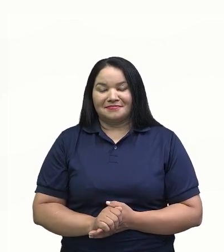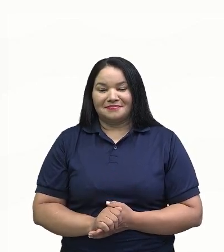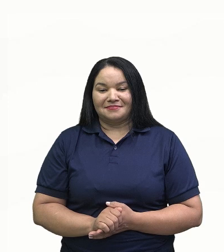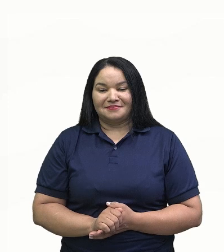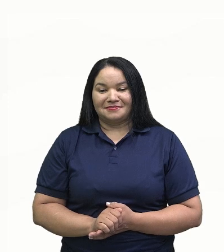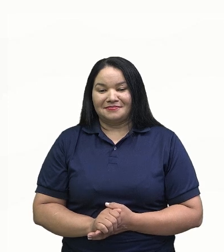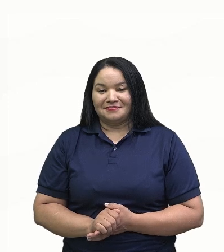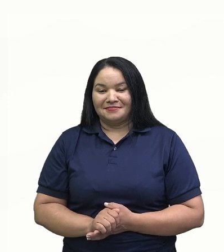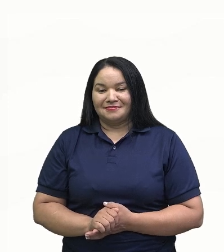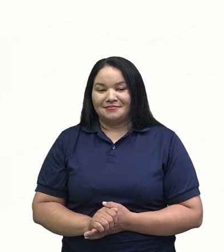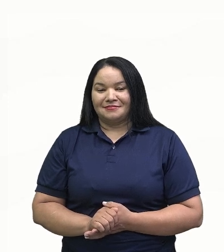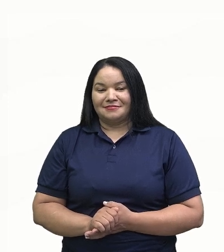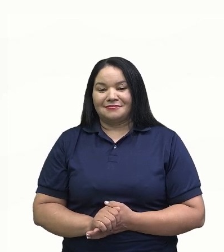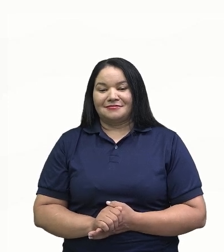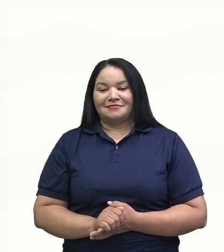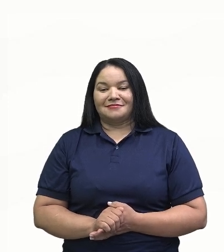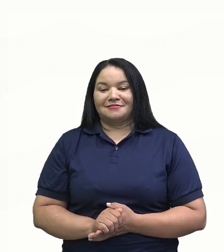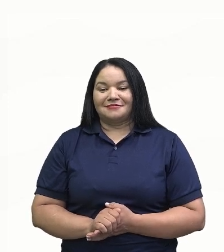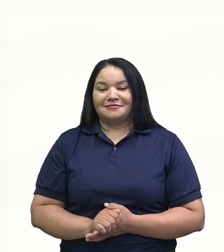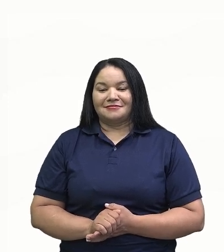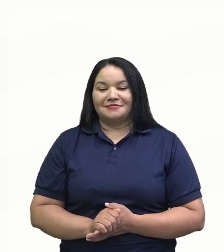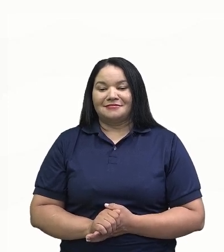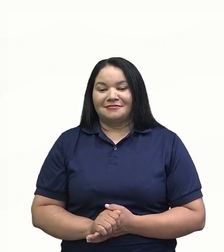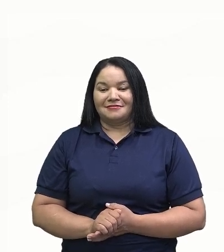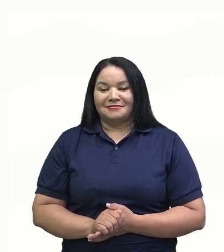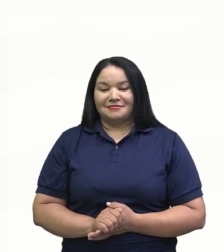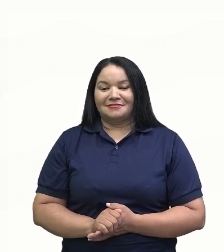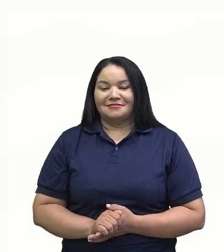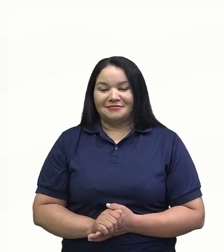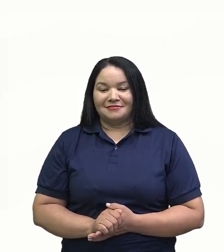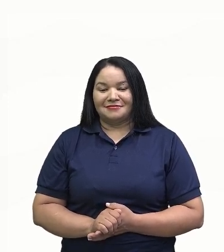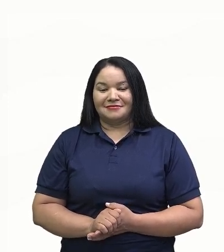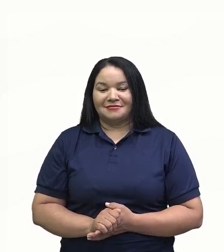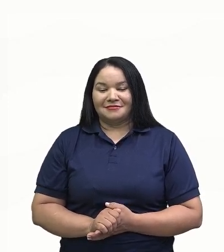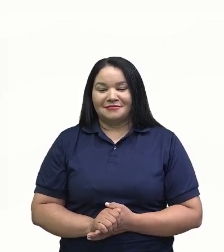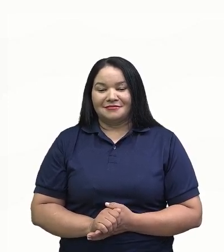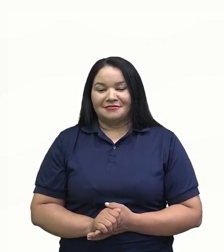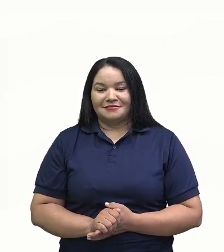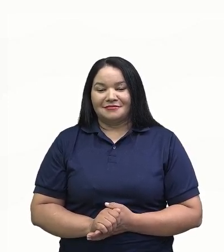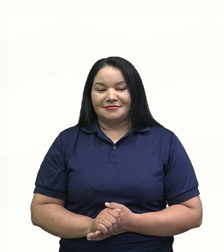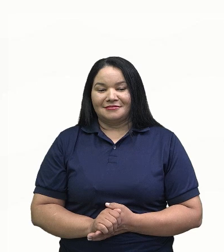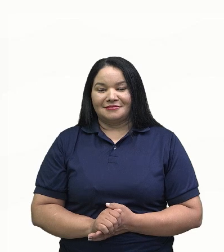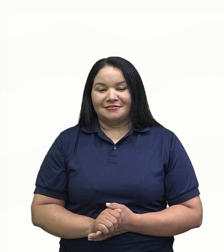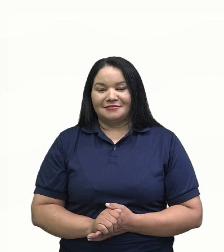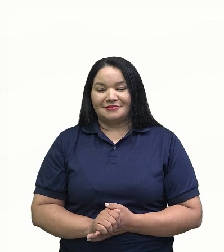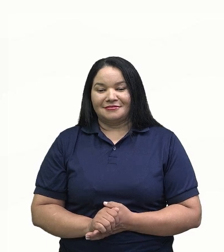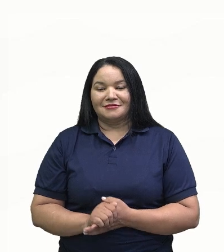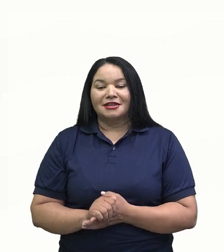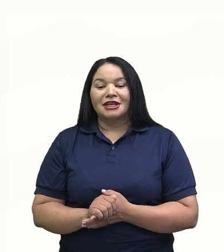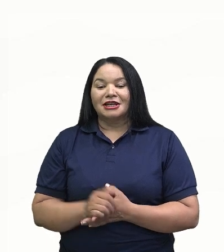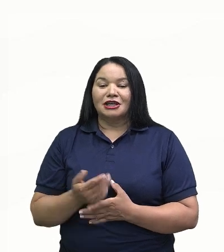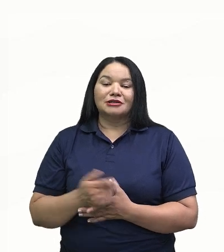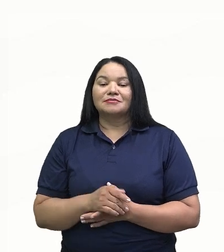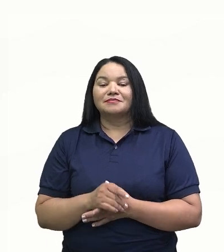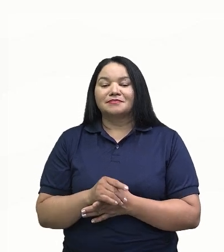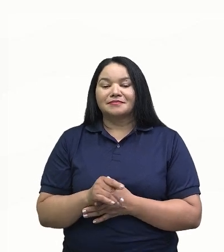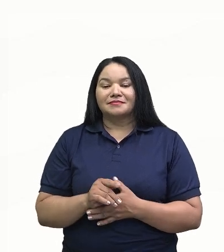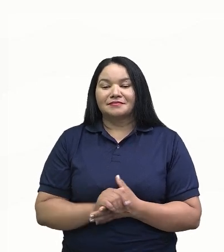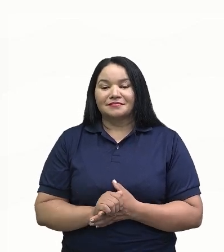As paroxítonas. Tá, então acentuam-se graficamente as palavras paroxítonas terminadas em